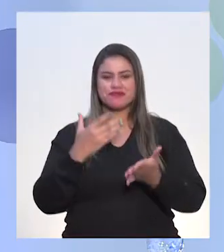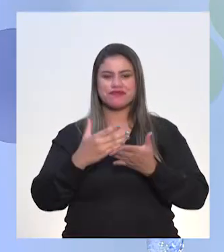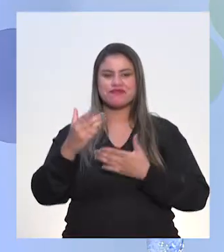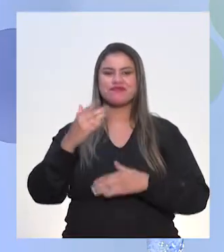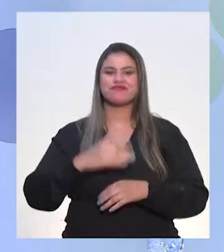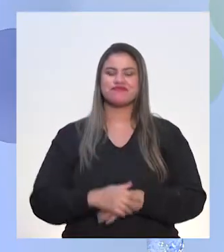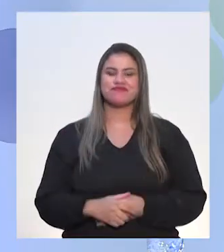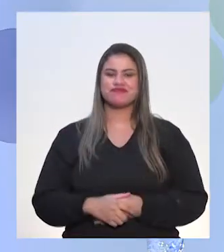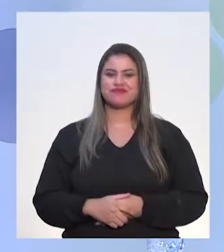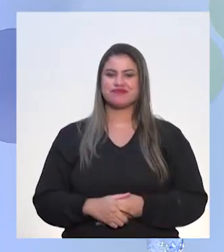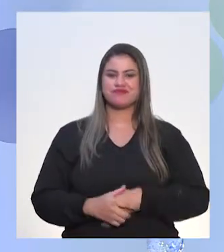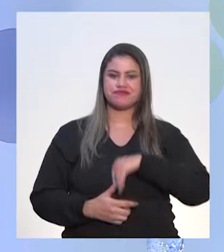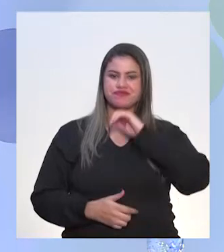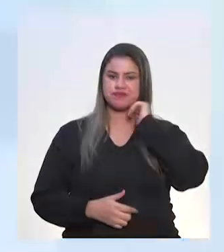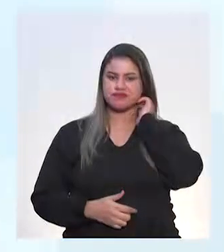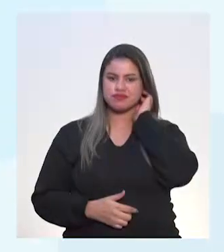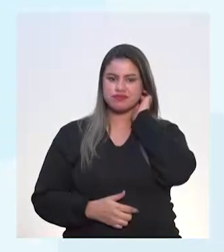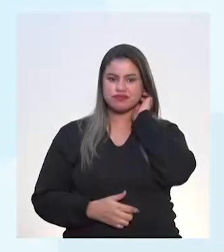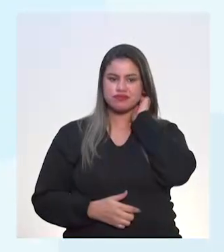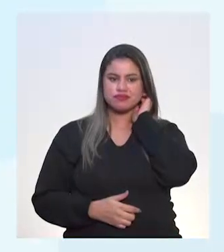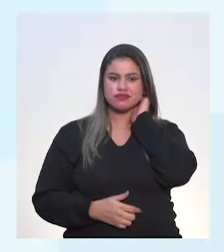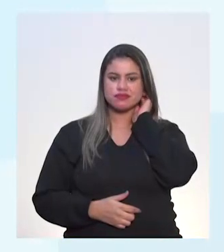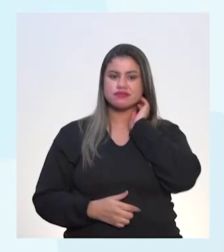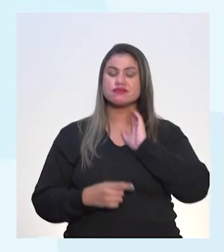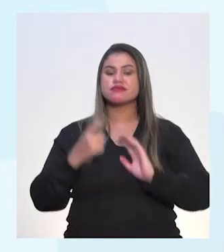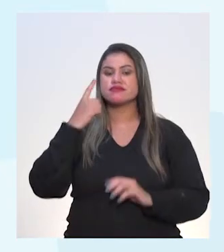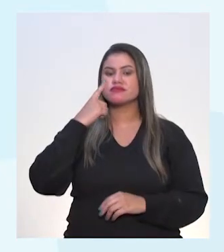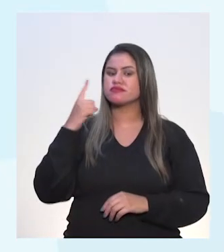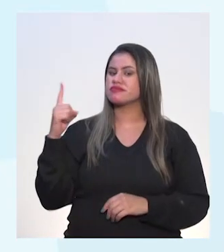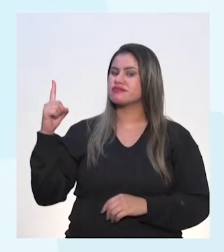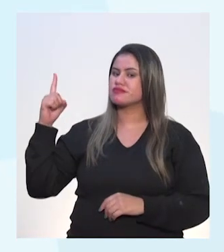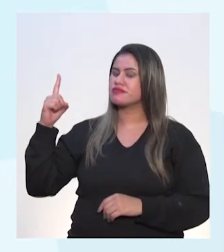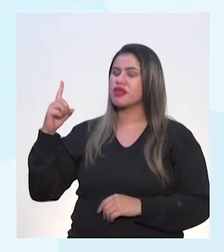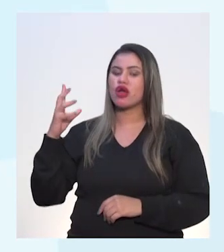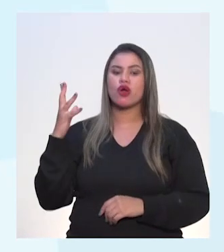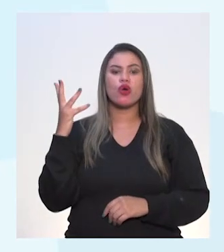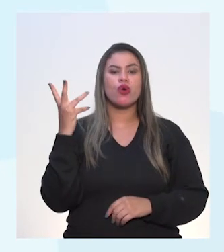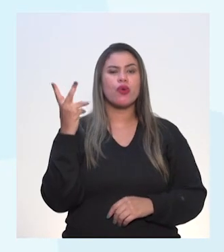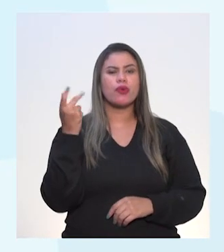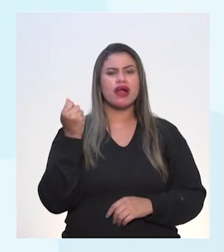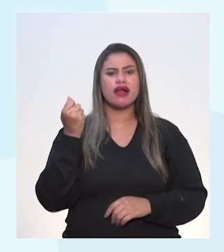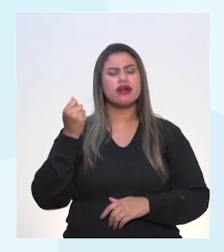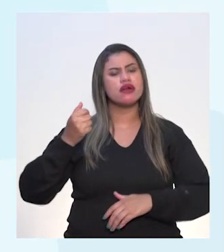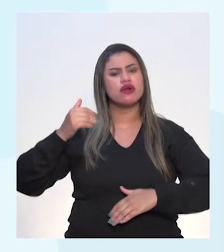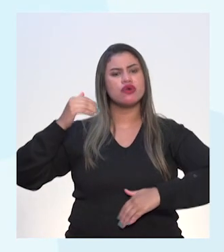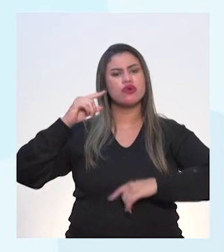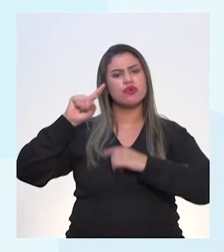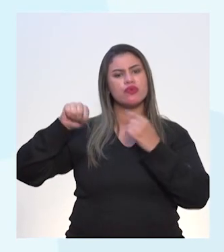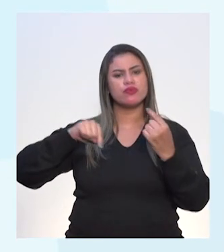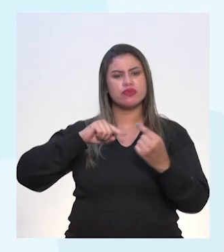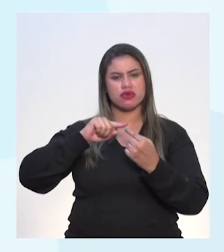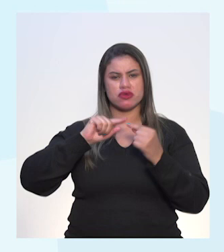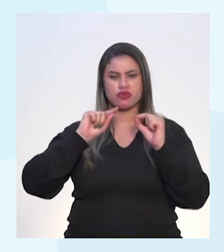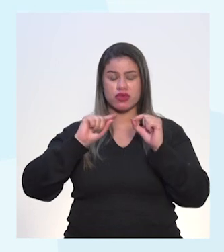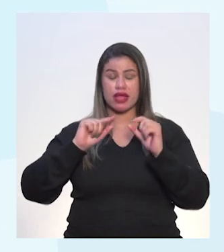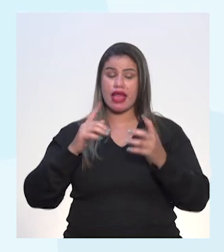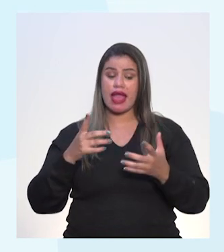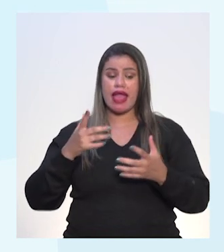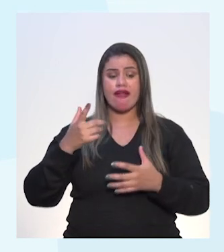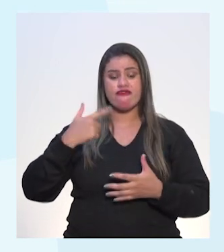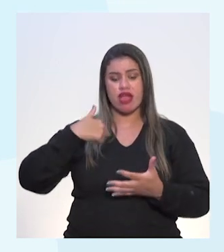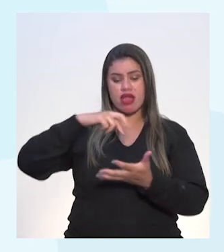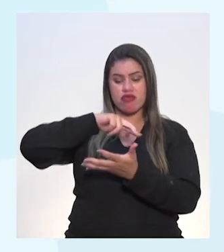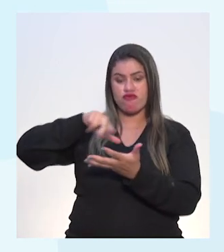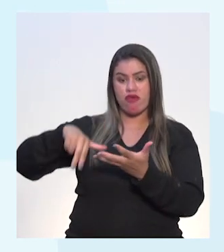observa em na tela Quais são as competências e o objetivo não é o objetivo é descobrir os nossos superpoderes